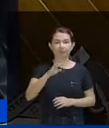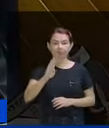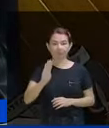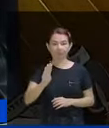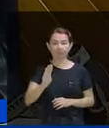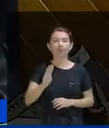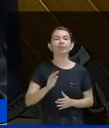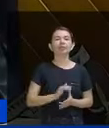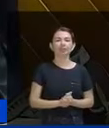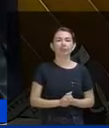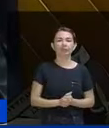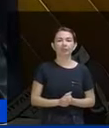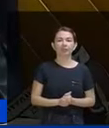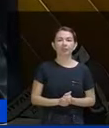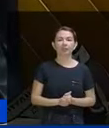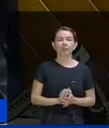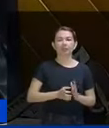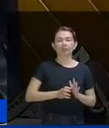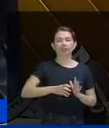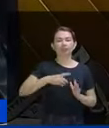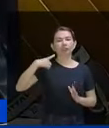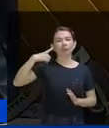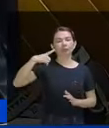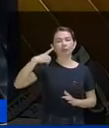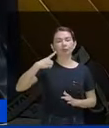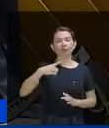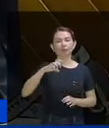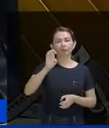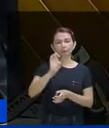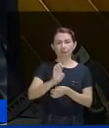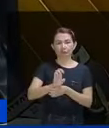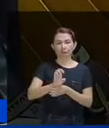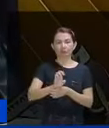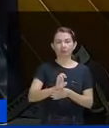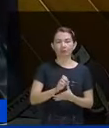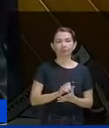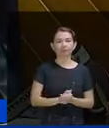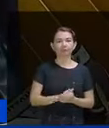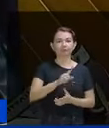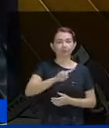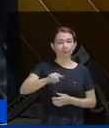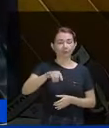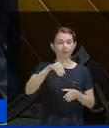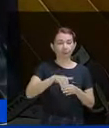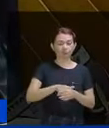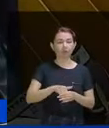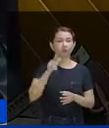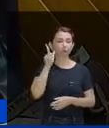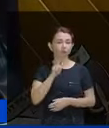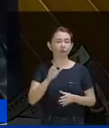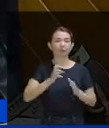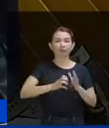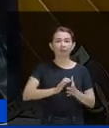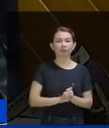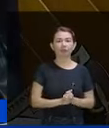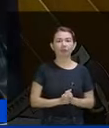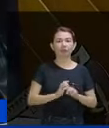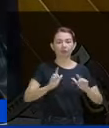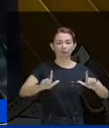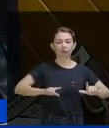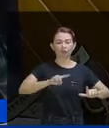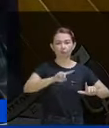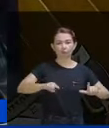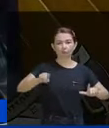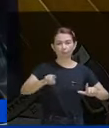deputado estadual e a consequente nulidade dos votos conferidos ao partido e ainda a cassação do diploma